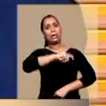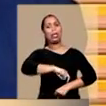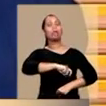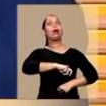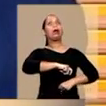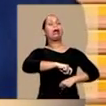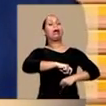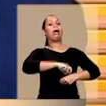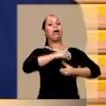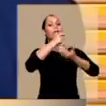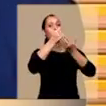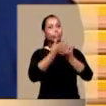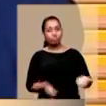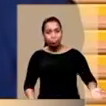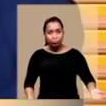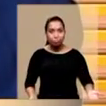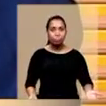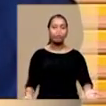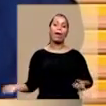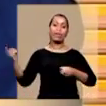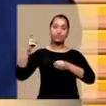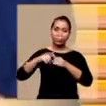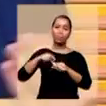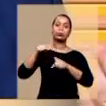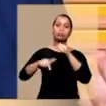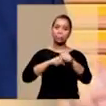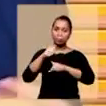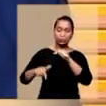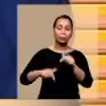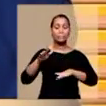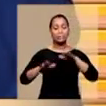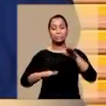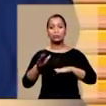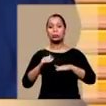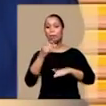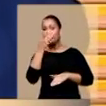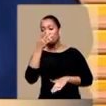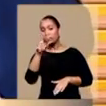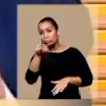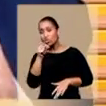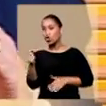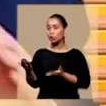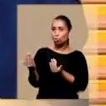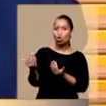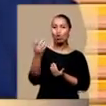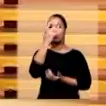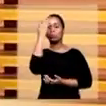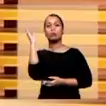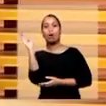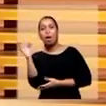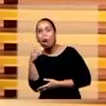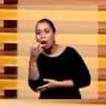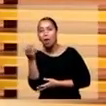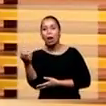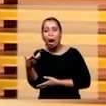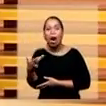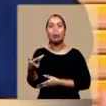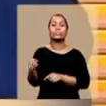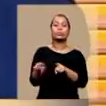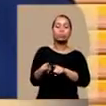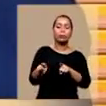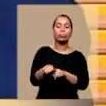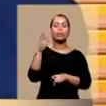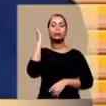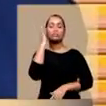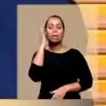e depois ele volta para esse mercado que às vezes, dependendo da área, prefere um jovem, uma pessoa mais rápida, mais dinâmica ou que